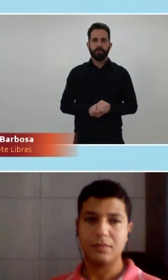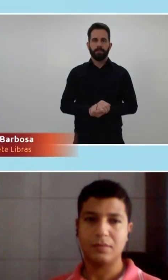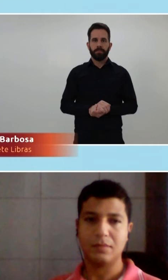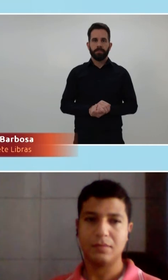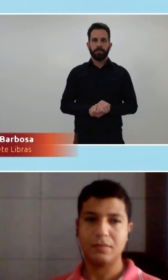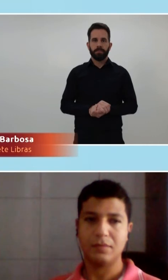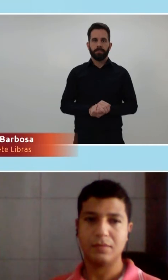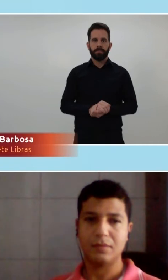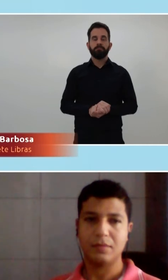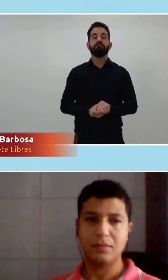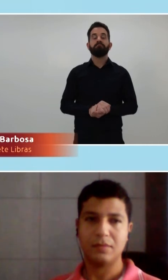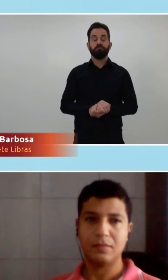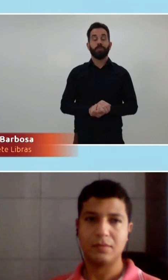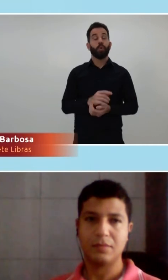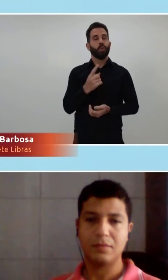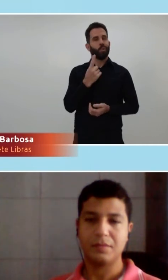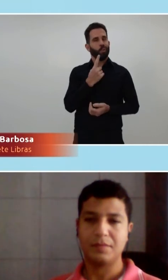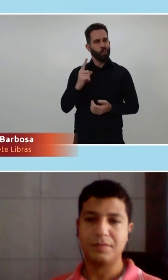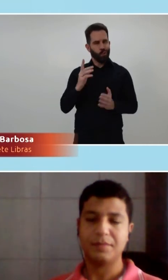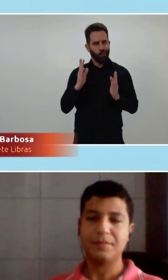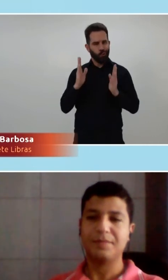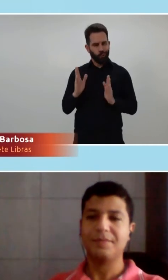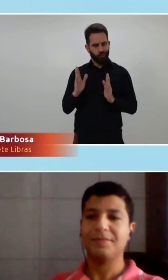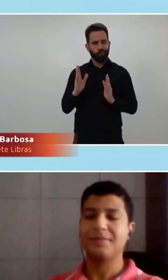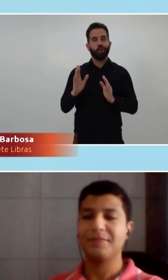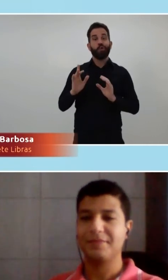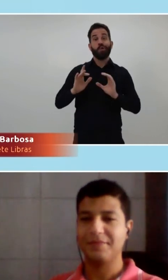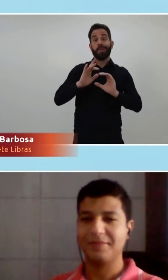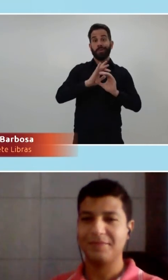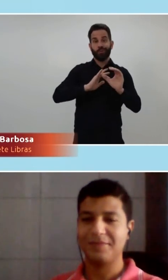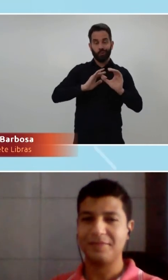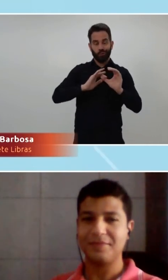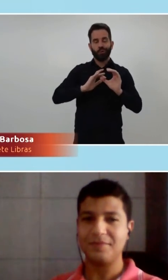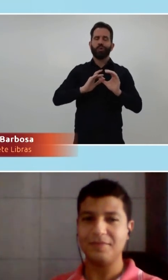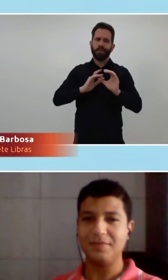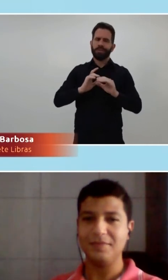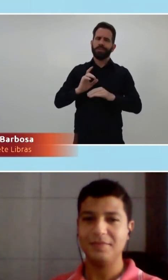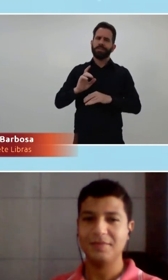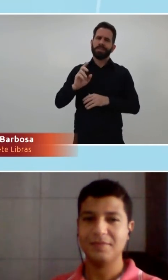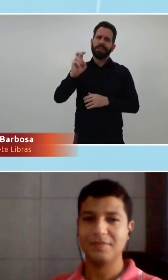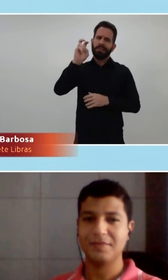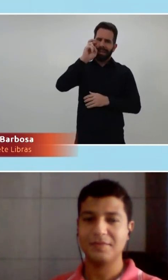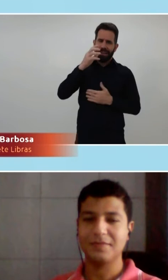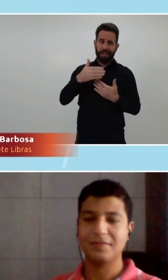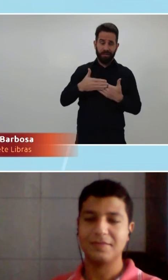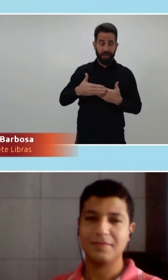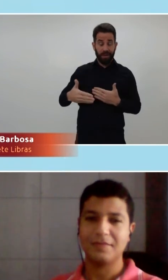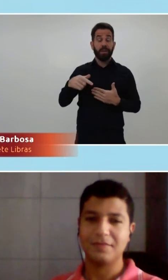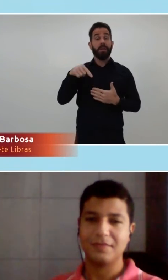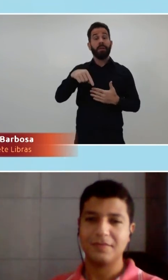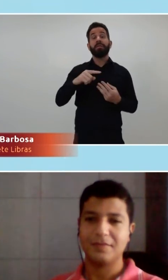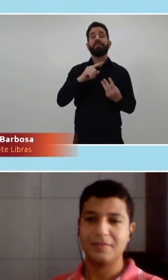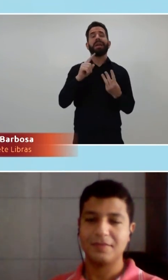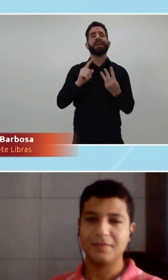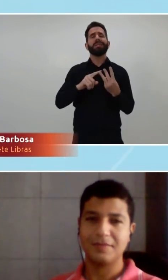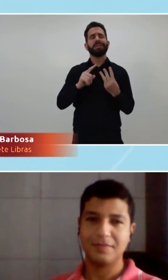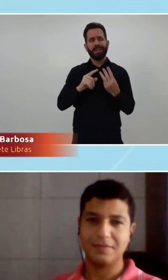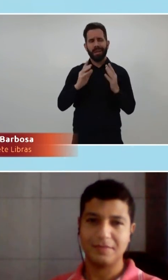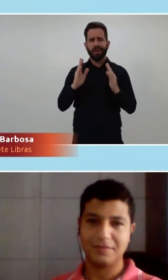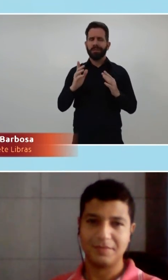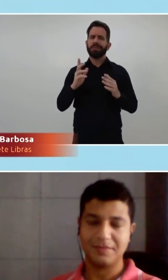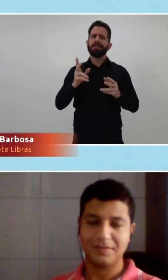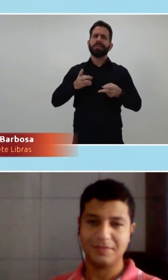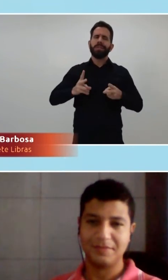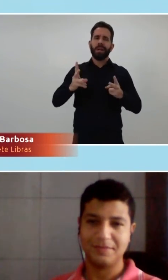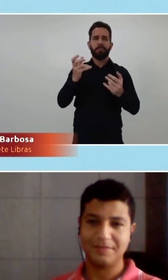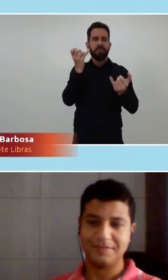Esse é o último bloco do Conexões dessa quinta-feira. Como você sabe, a gente traz esse terceiro bloco recheado de informações sobre